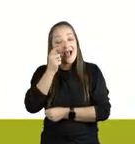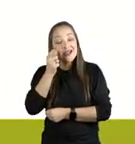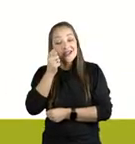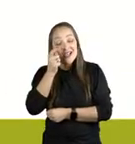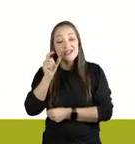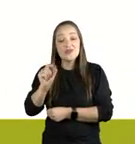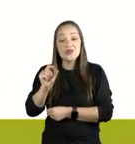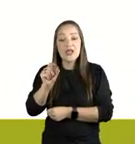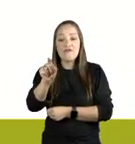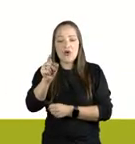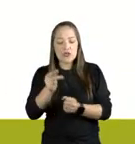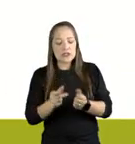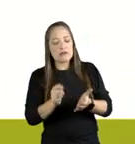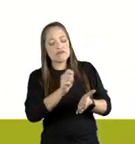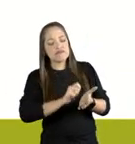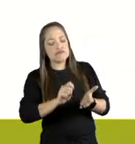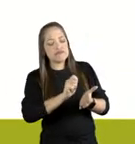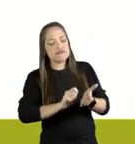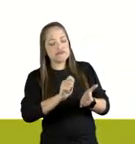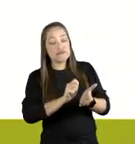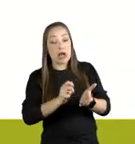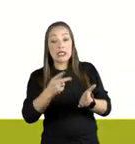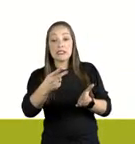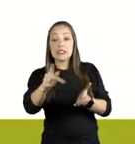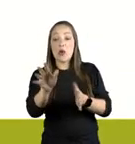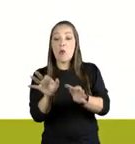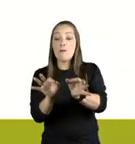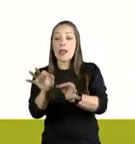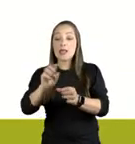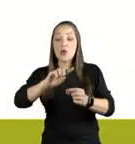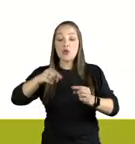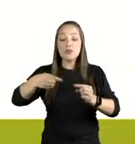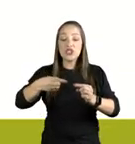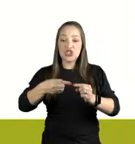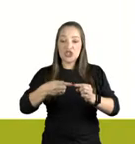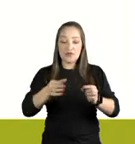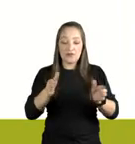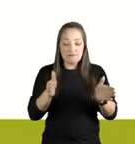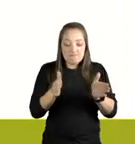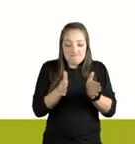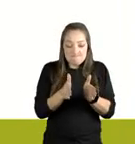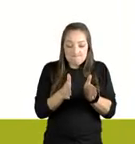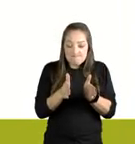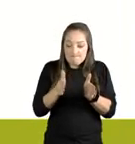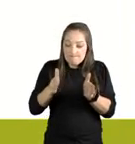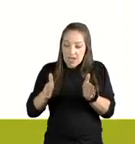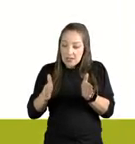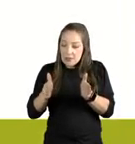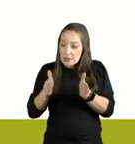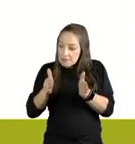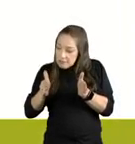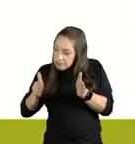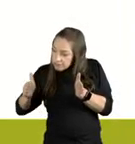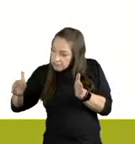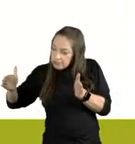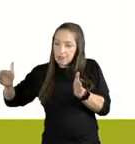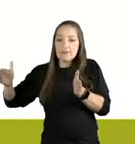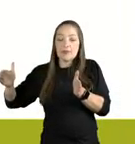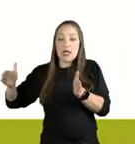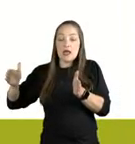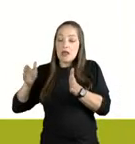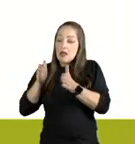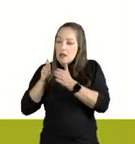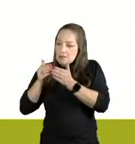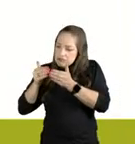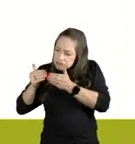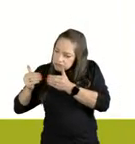traçar seus planos de curto, de médio e de longo prazo. Longo prazo é algo mais difícil de a gente pensar,